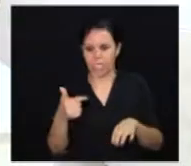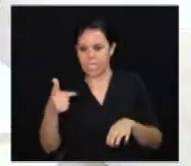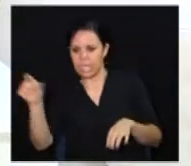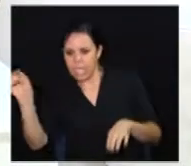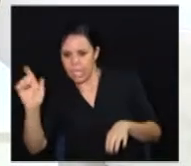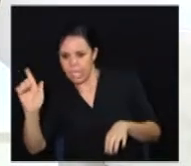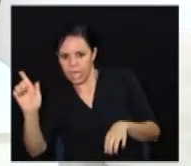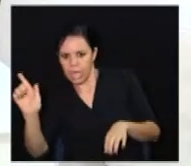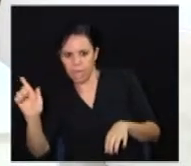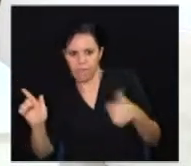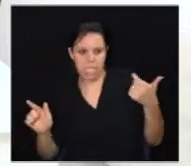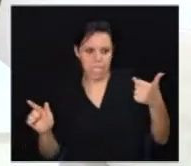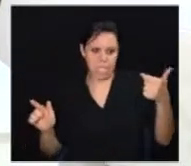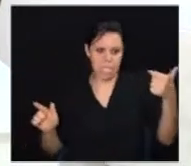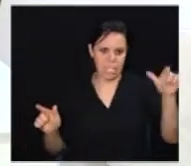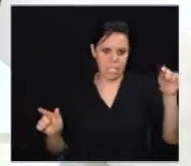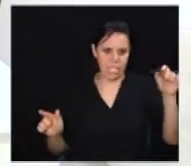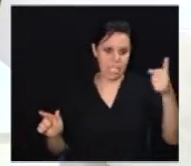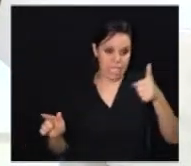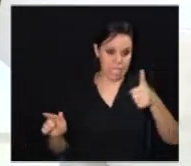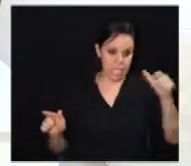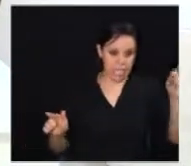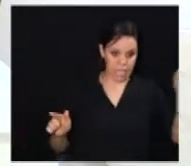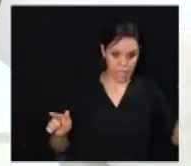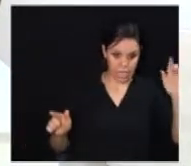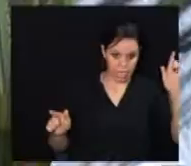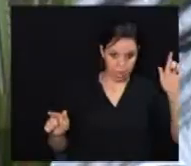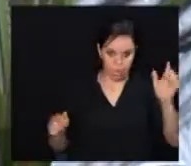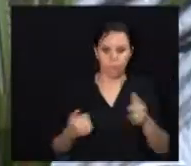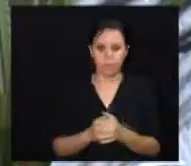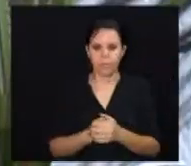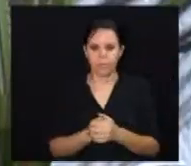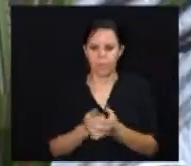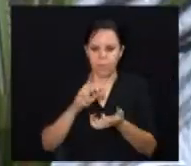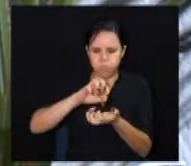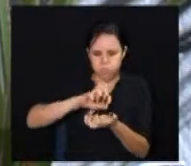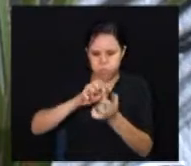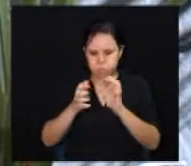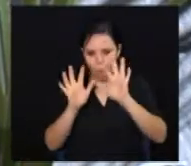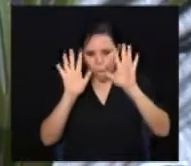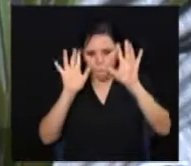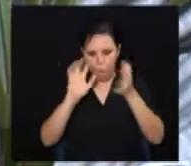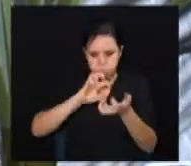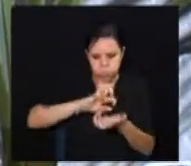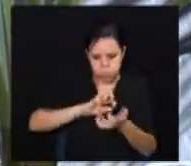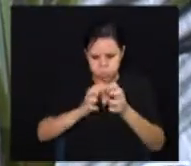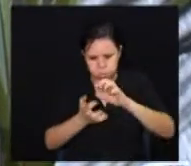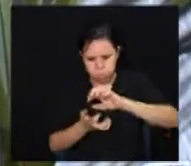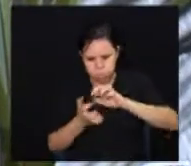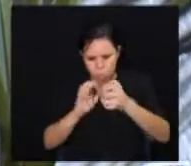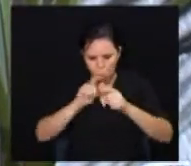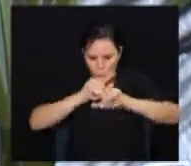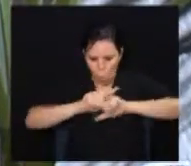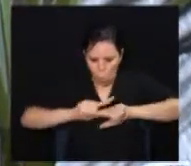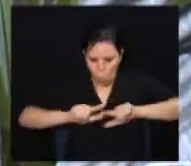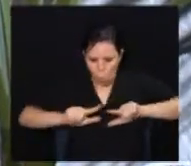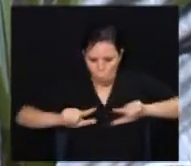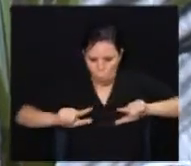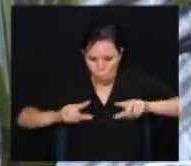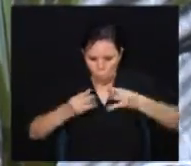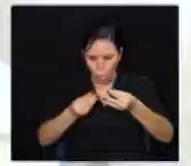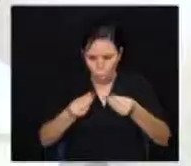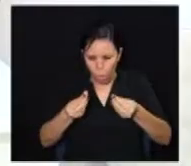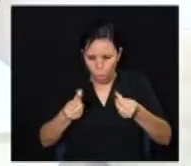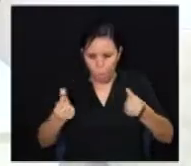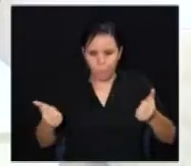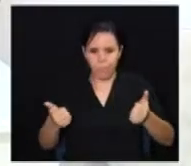de gema. A massa tudo bem amassadinho na mão, até ficar uma massinha lisa, só homogênea. Só a gema. Não é o ovo inteiro. Não, somente a